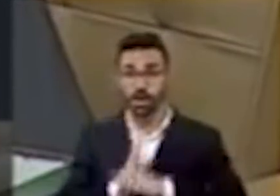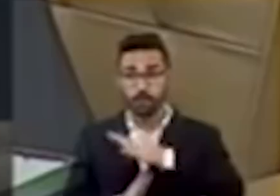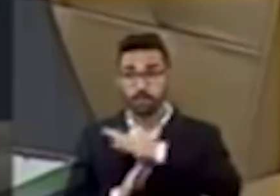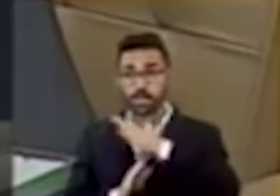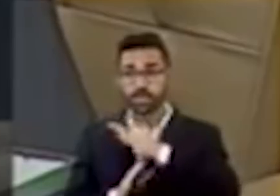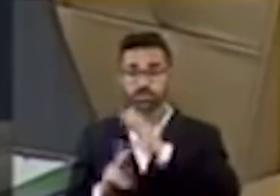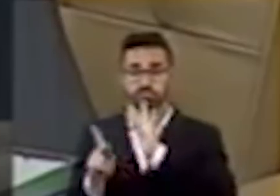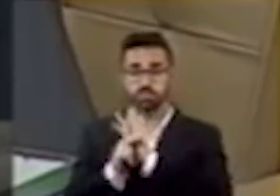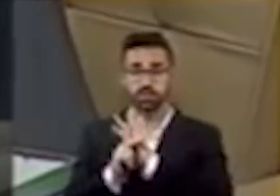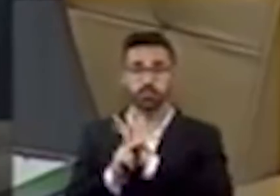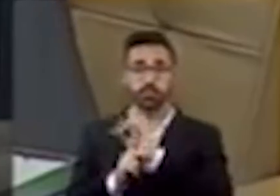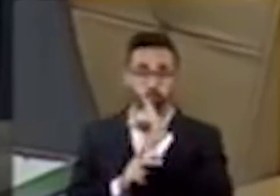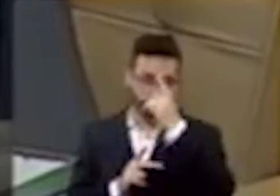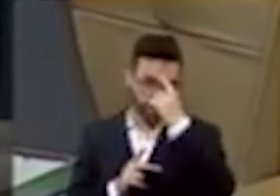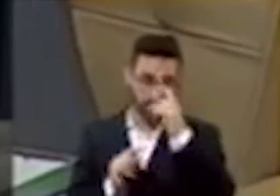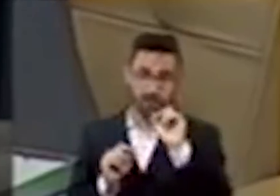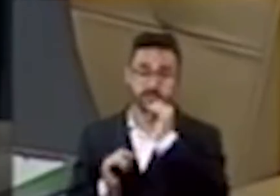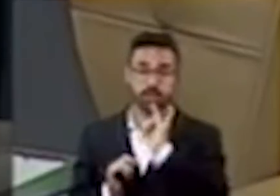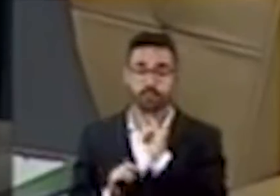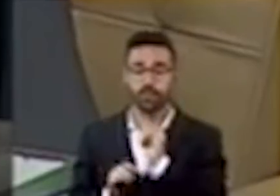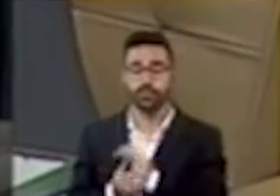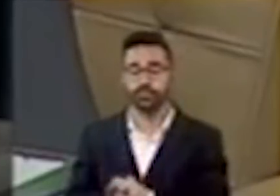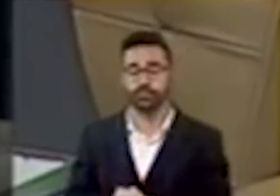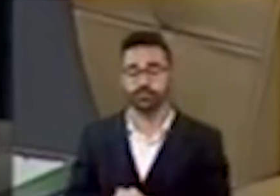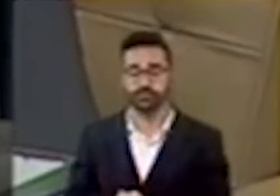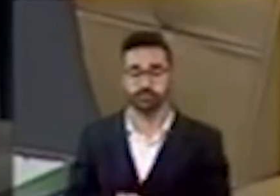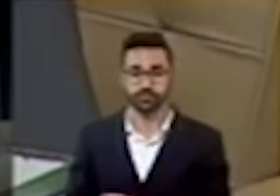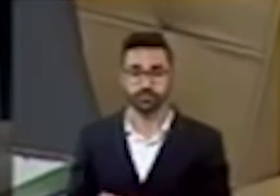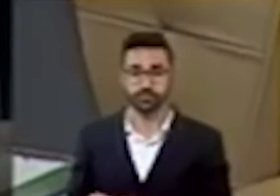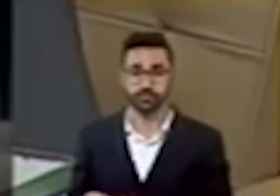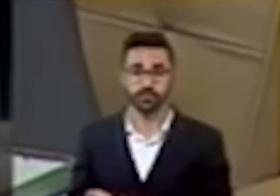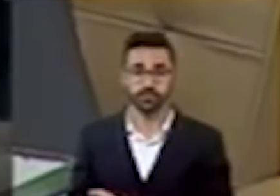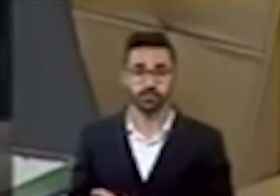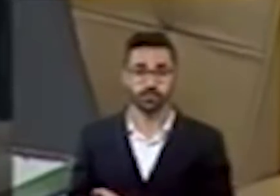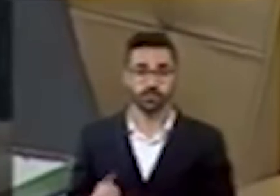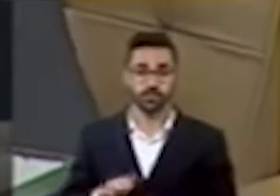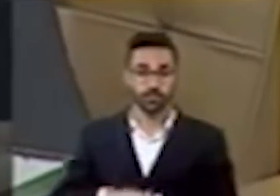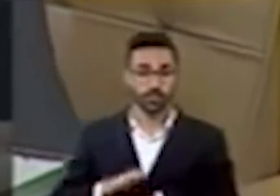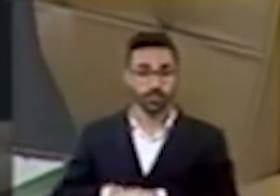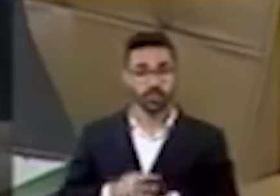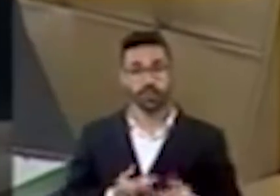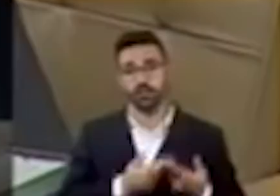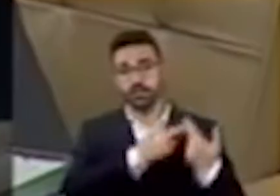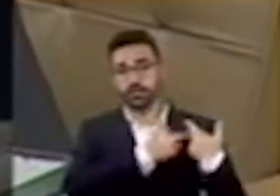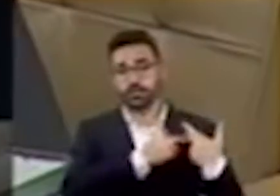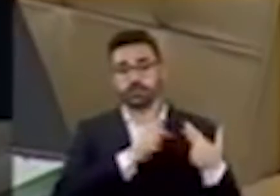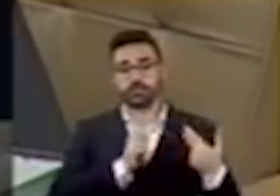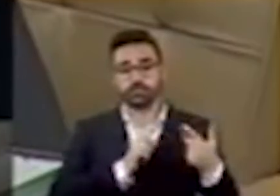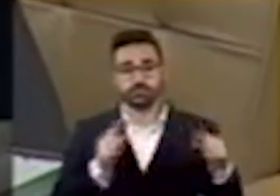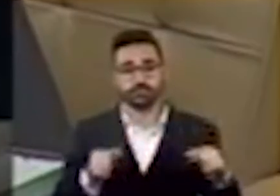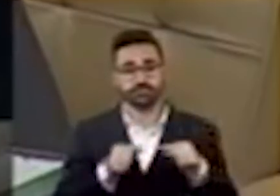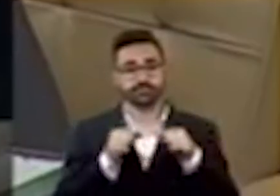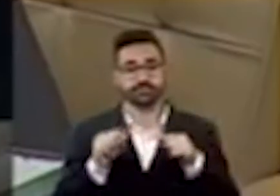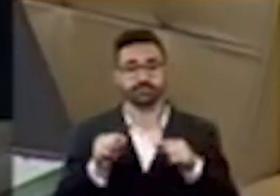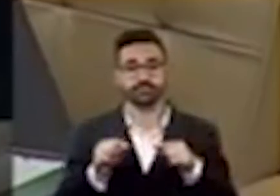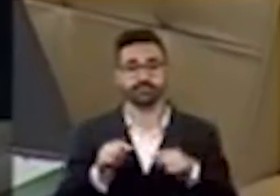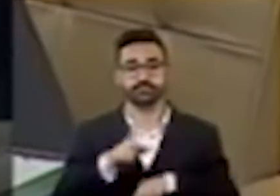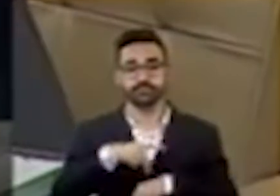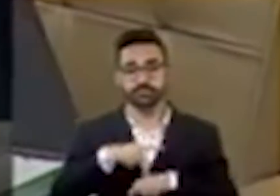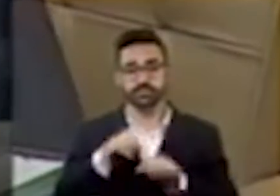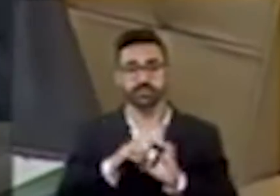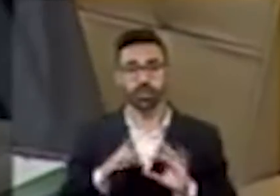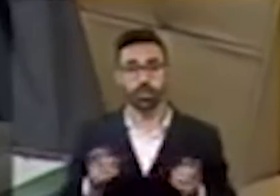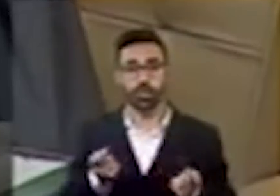encontra na ideia de que, mesmo essa prerrogativa está sujeita ao Estado de Direito, com o